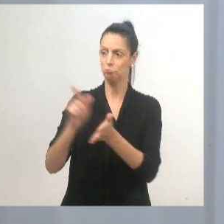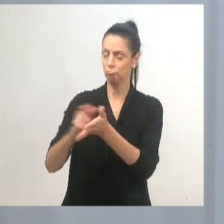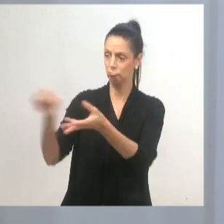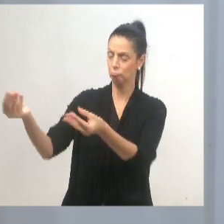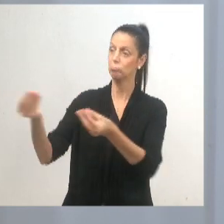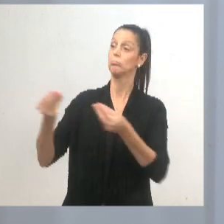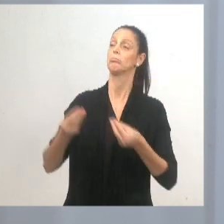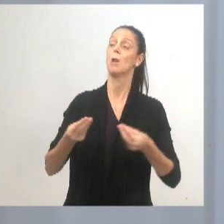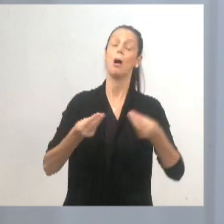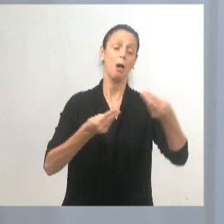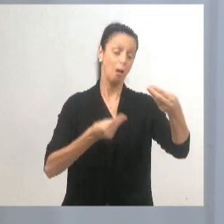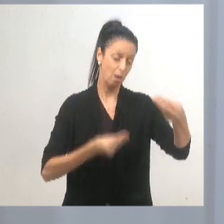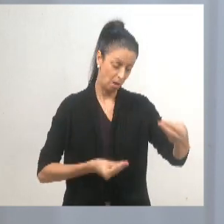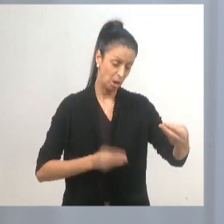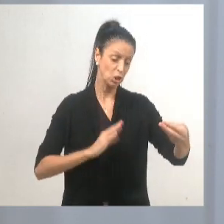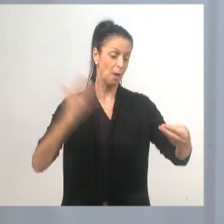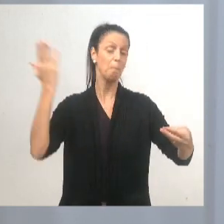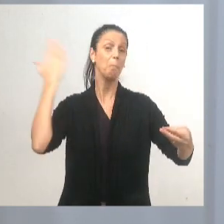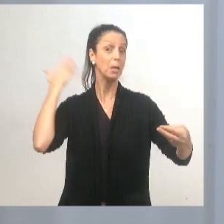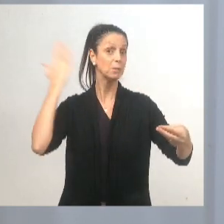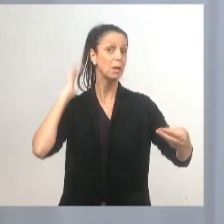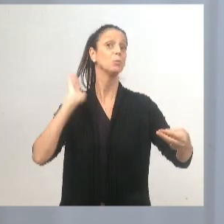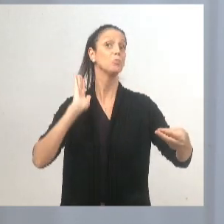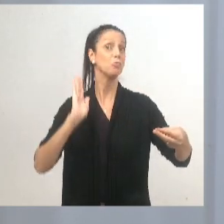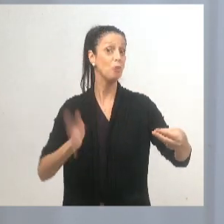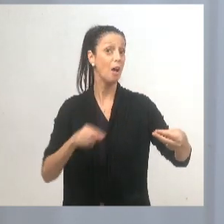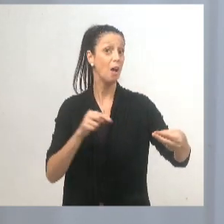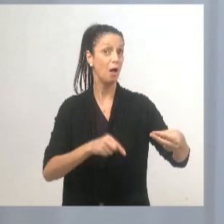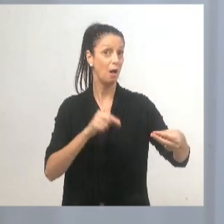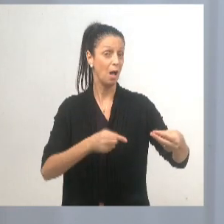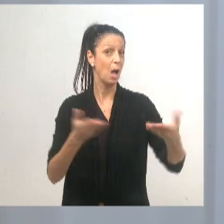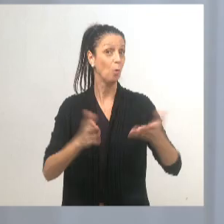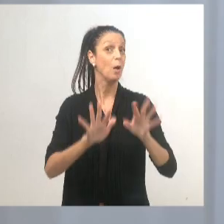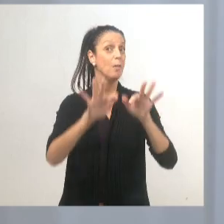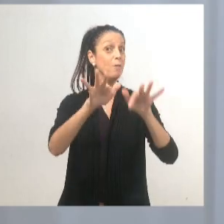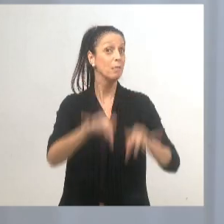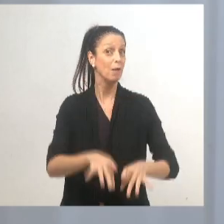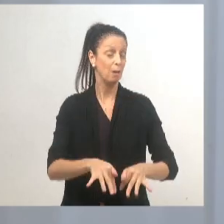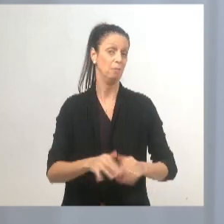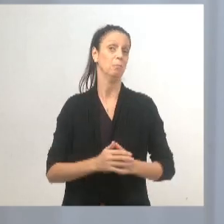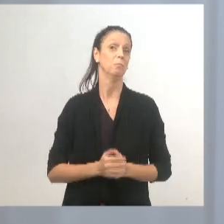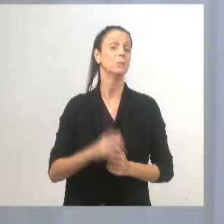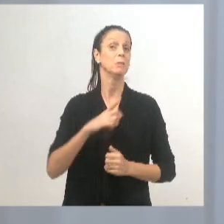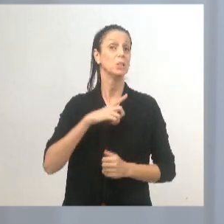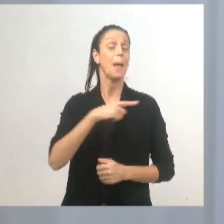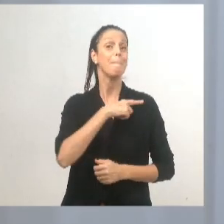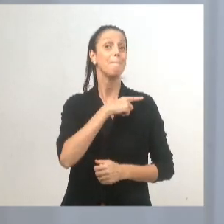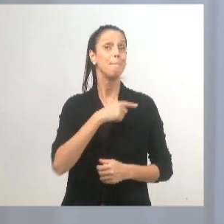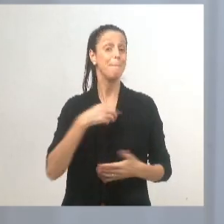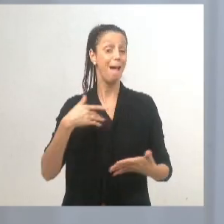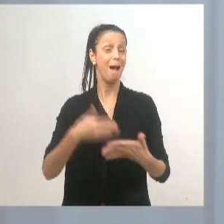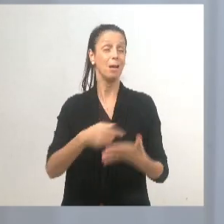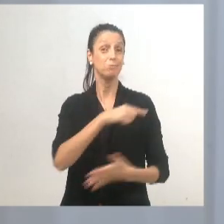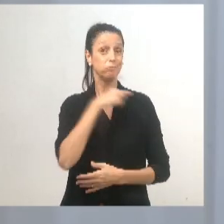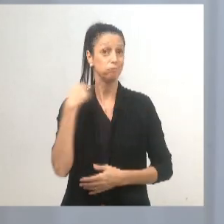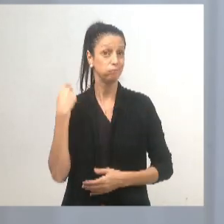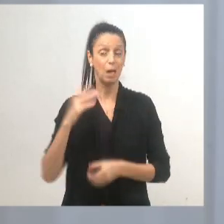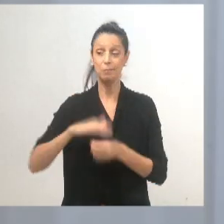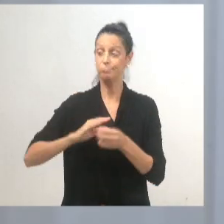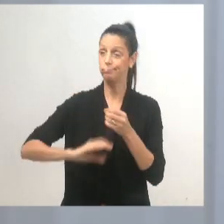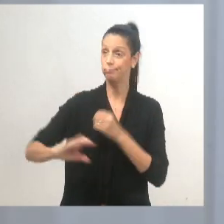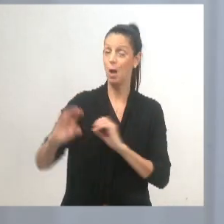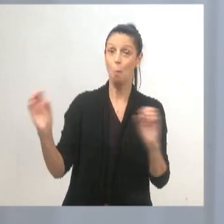com um processo já em andamento, em fase final, com prazos vencidos, redes não entregues e